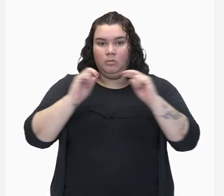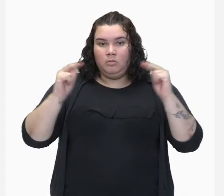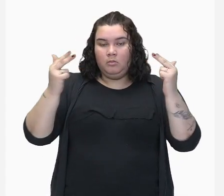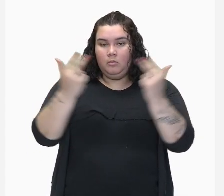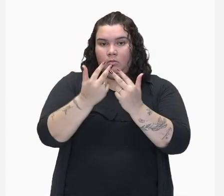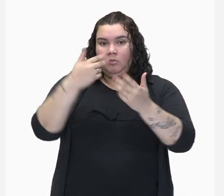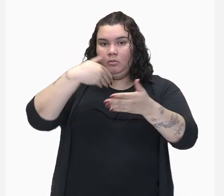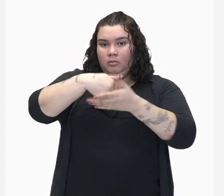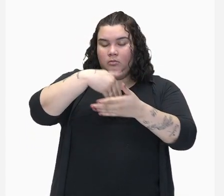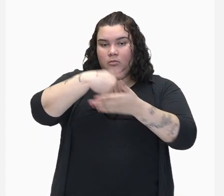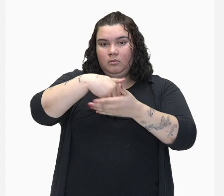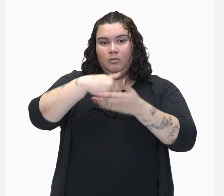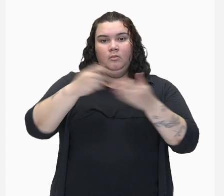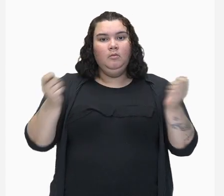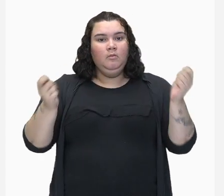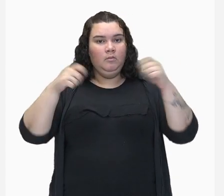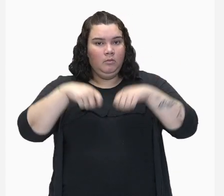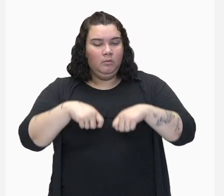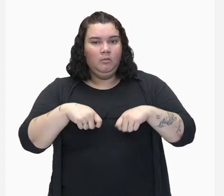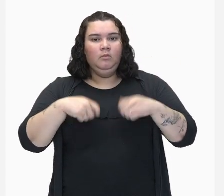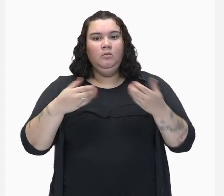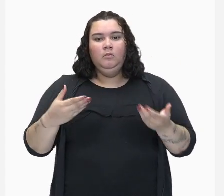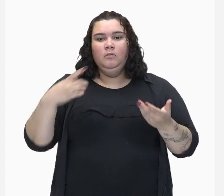futebol que pudessem